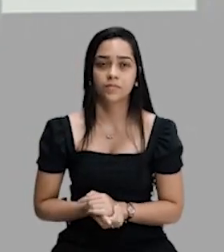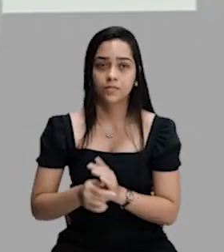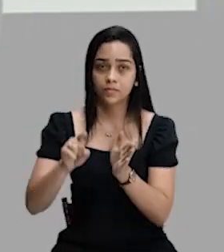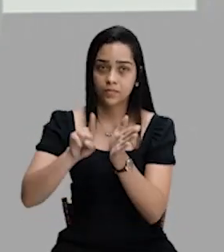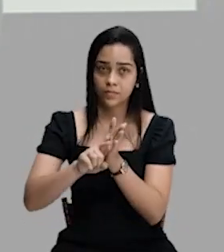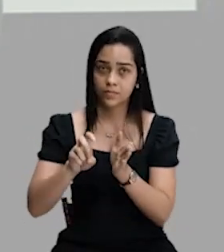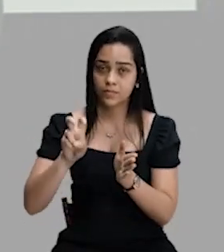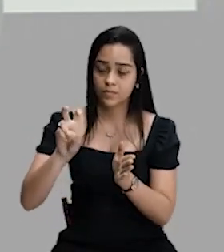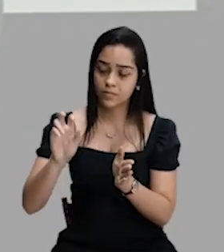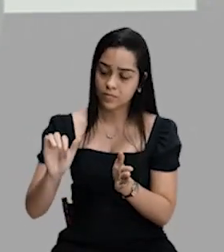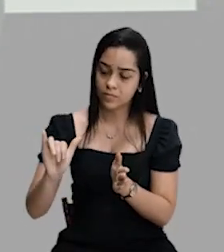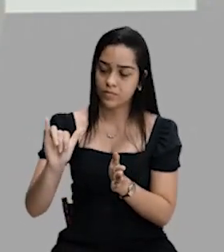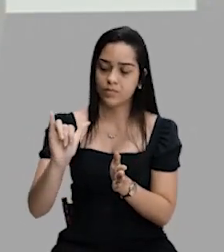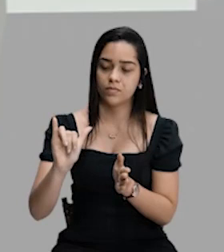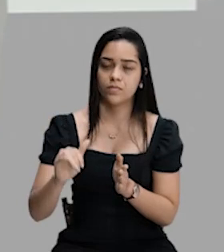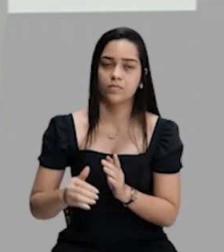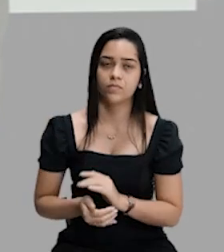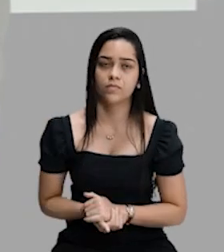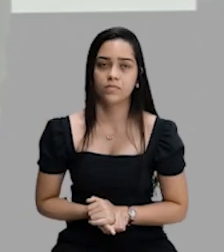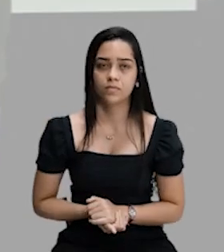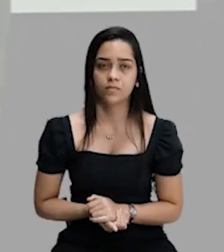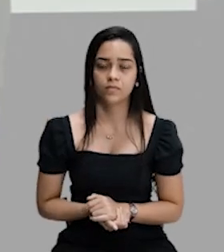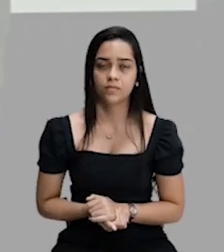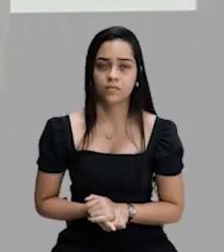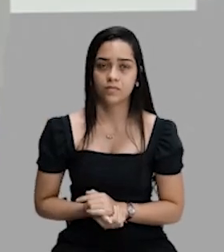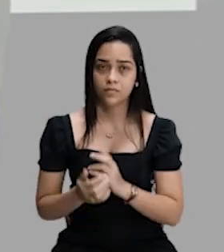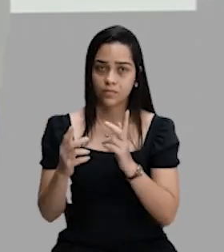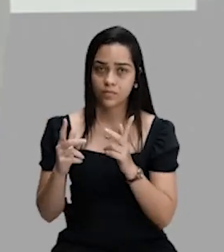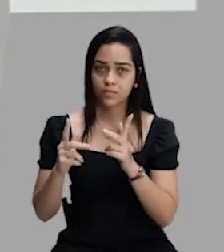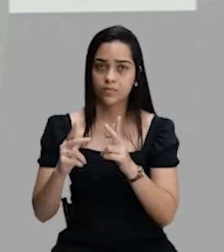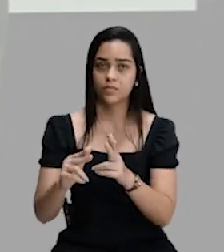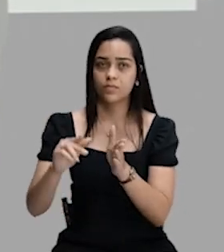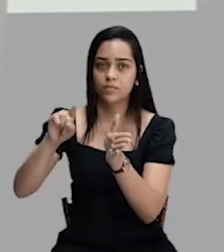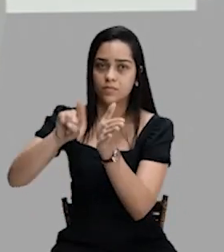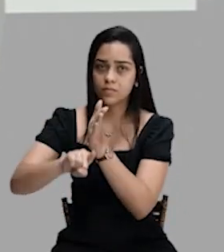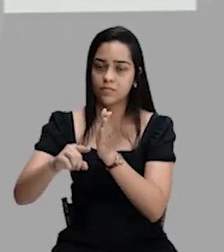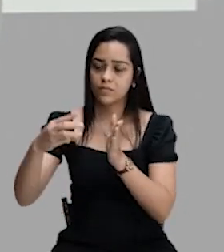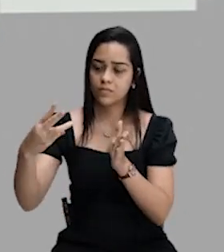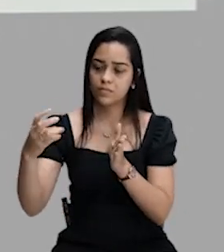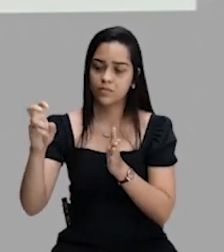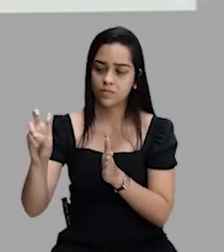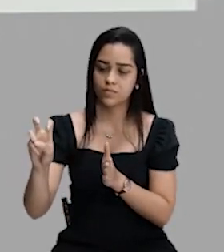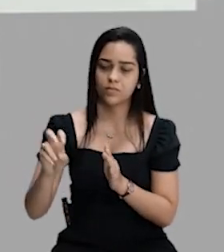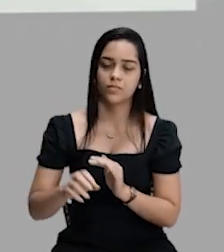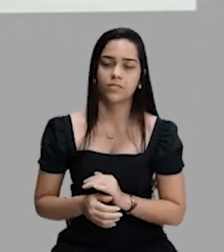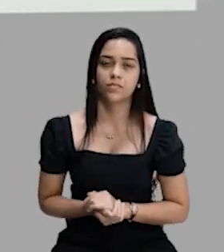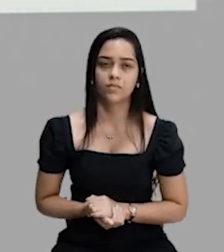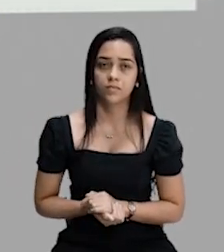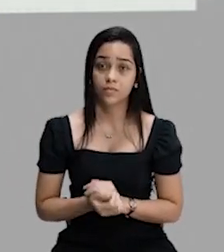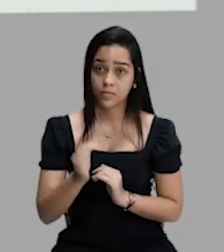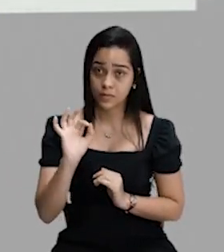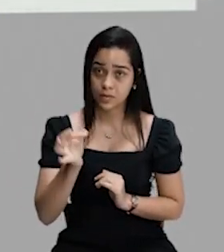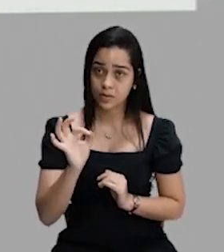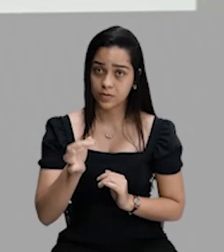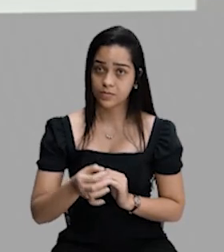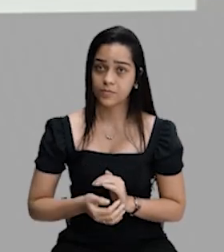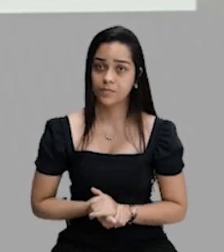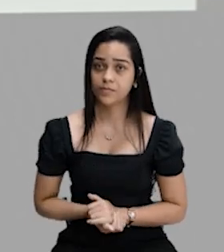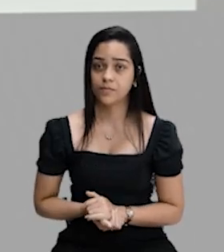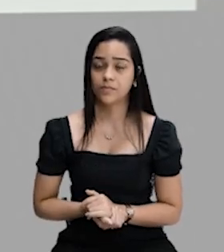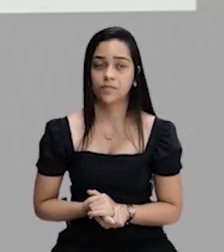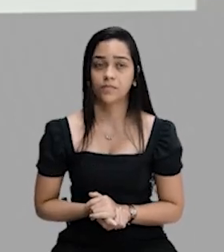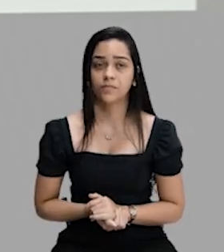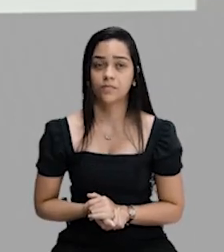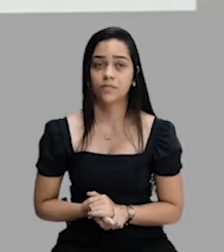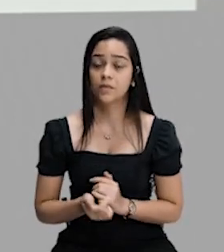dá - 5 Y Sé sete multiplicado por menos 5 dá menos 35 beleza e